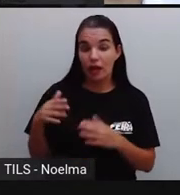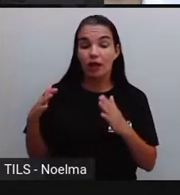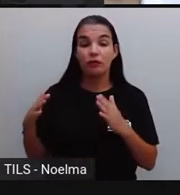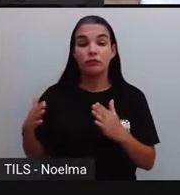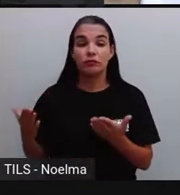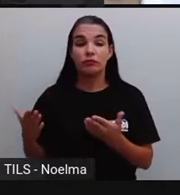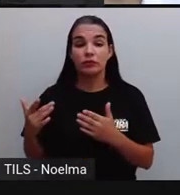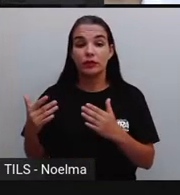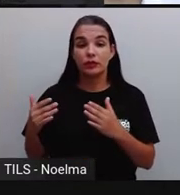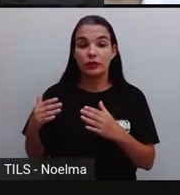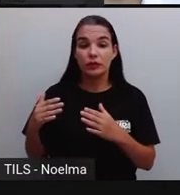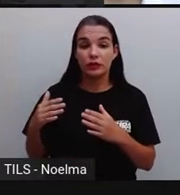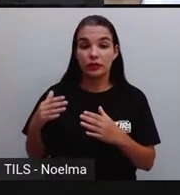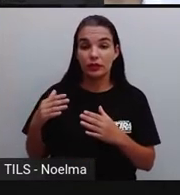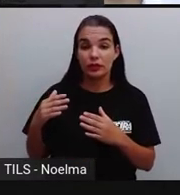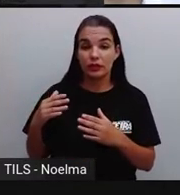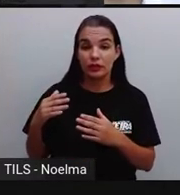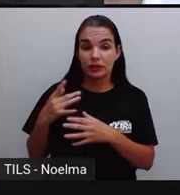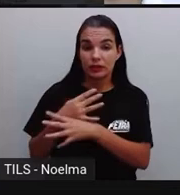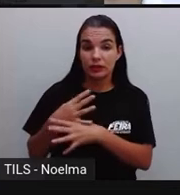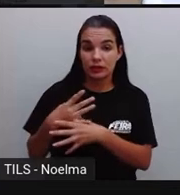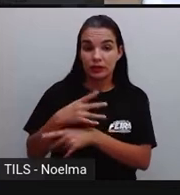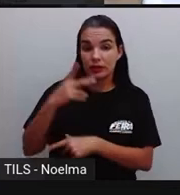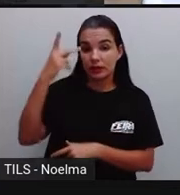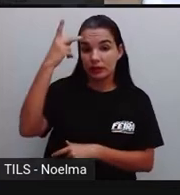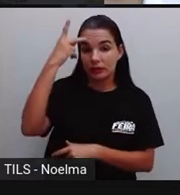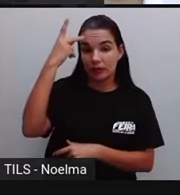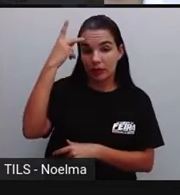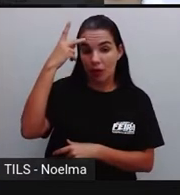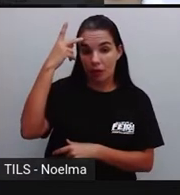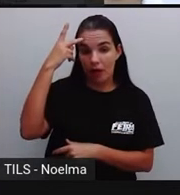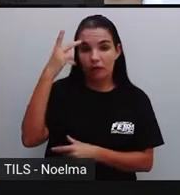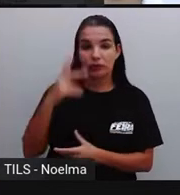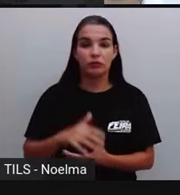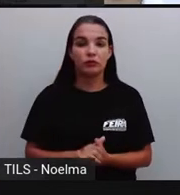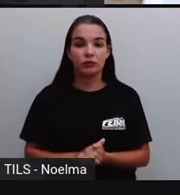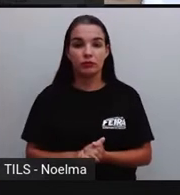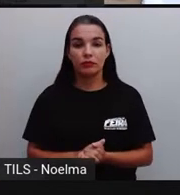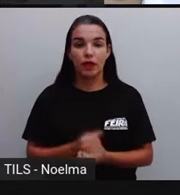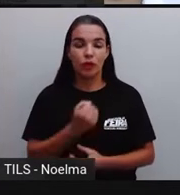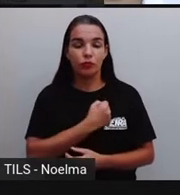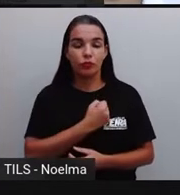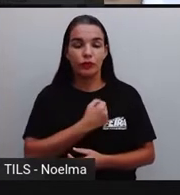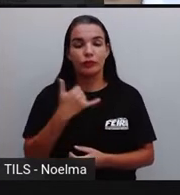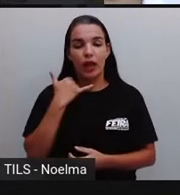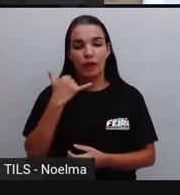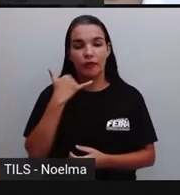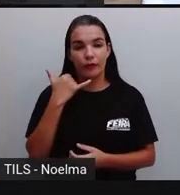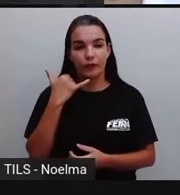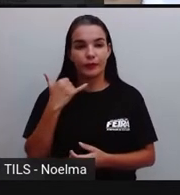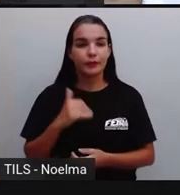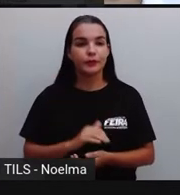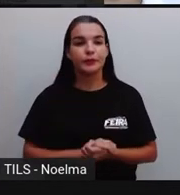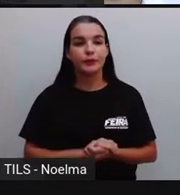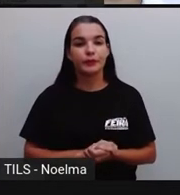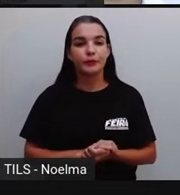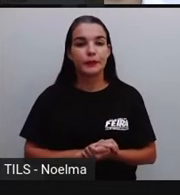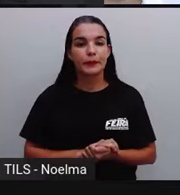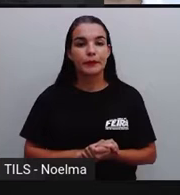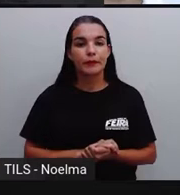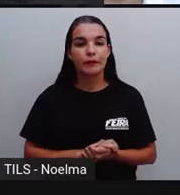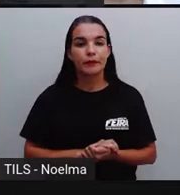2543, Nossa Senhora do Rosário, Santa Rosa, São Miguel Paulista. E ali o número de telefone.